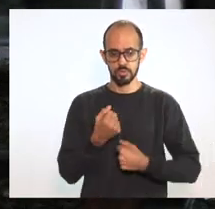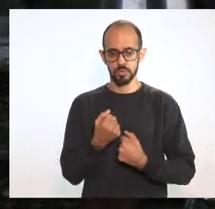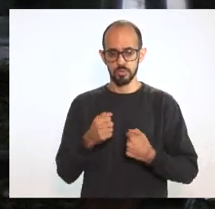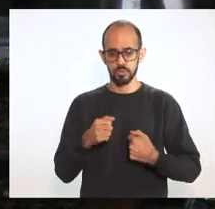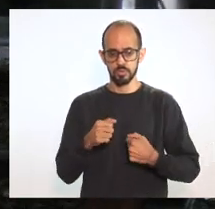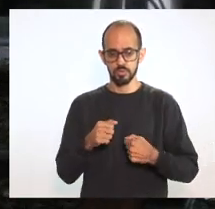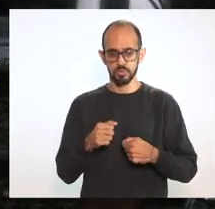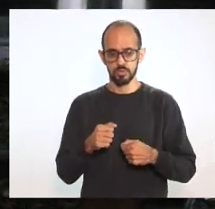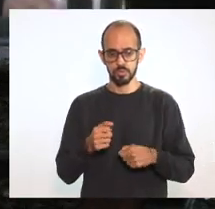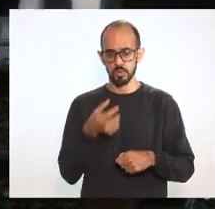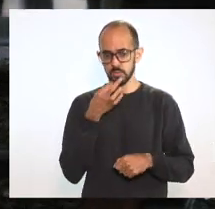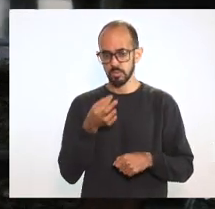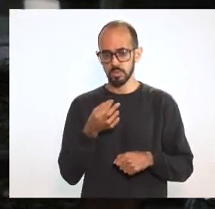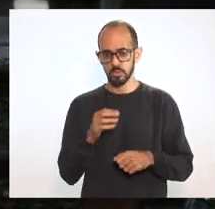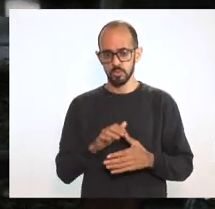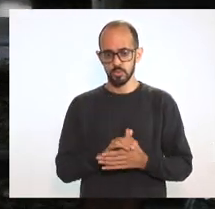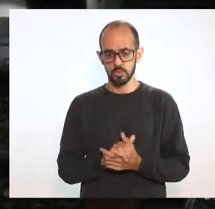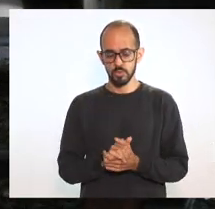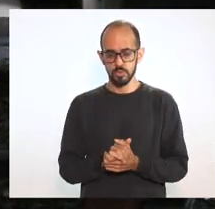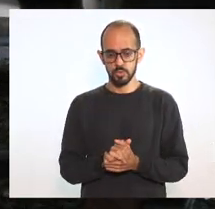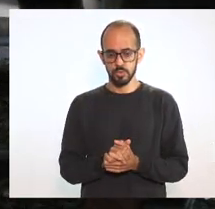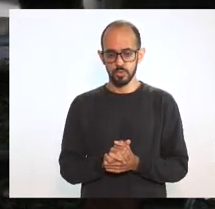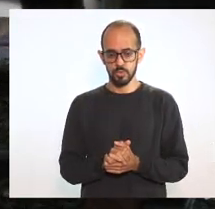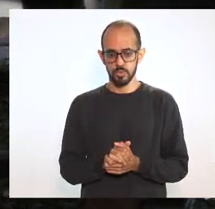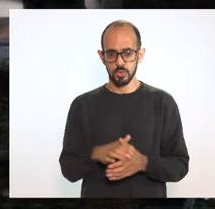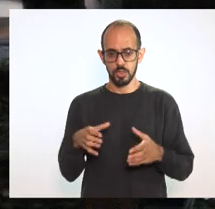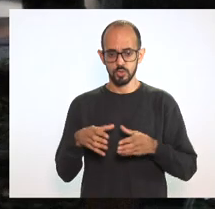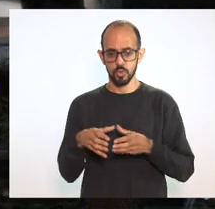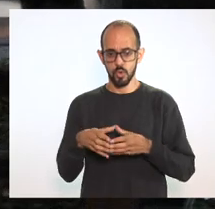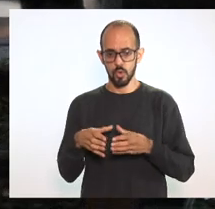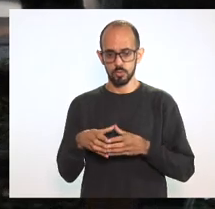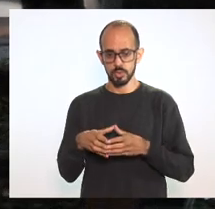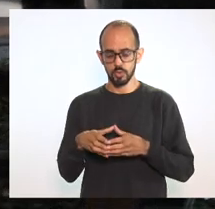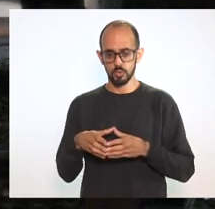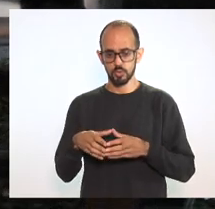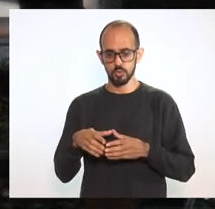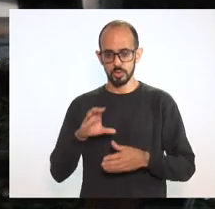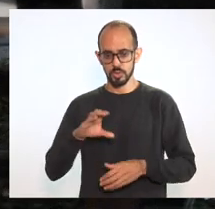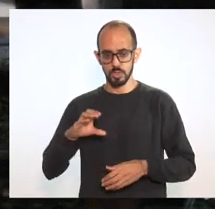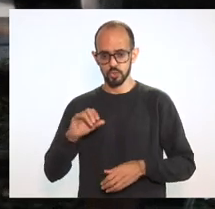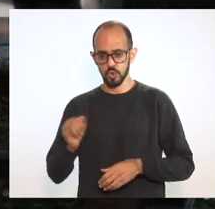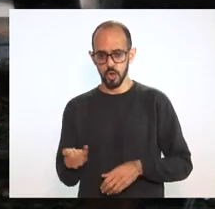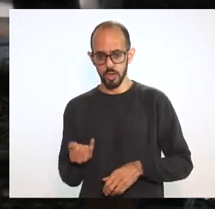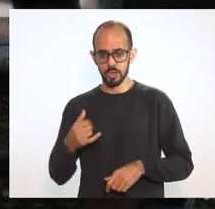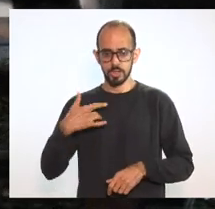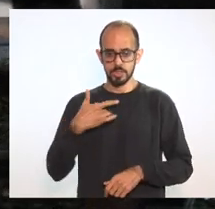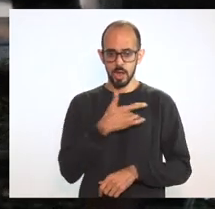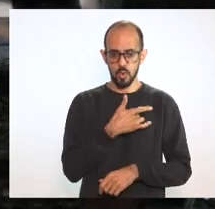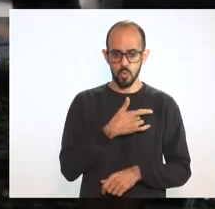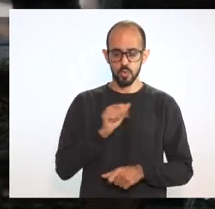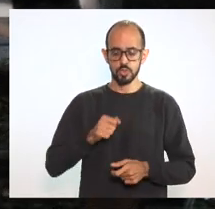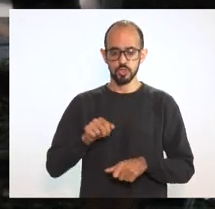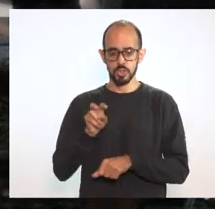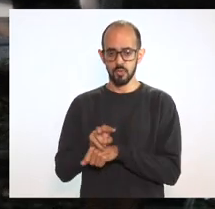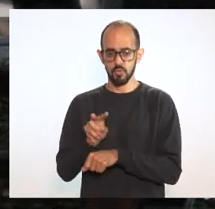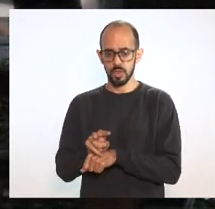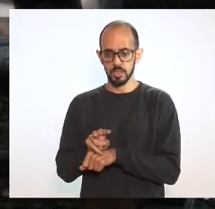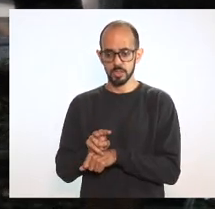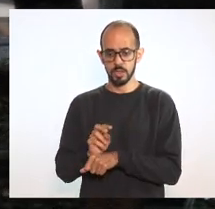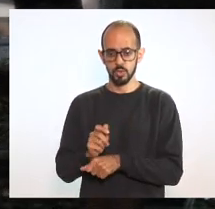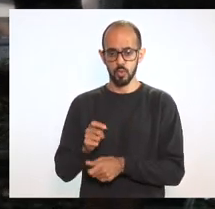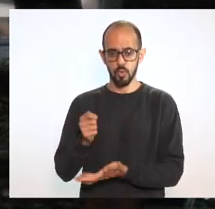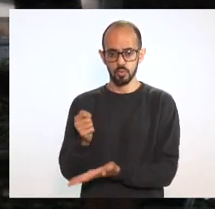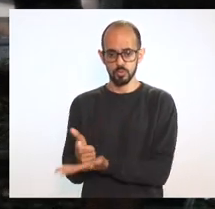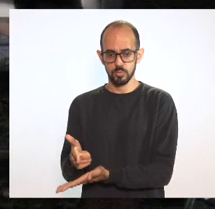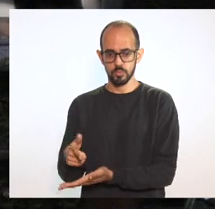presidente. Um instante, por favor. Das comissões de Constituição e Justiça, Saúde, Defesa do Consumidor, Minas e Energia, Economia, Indústria e Comércio